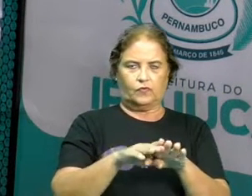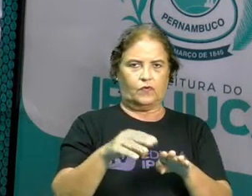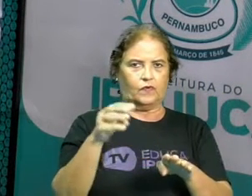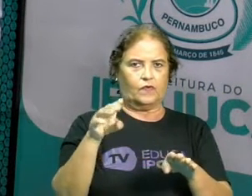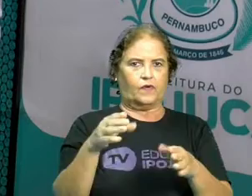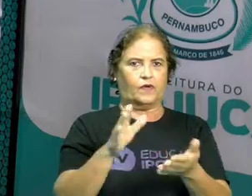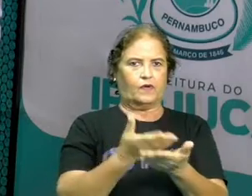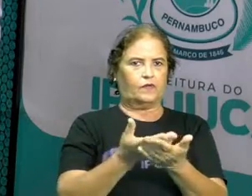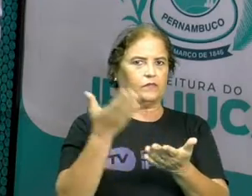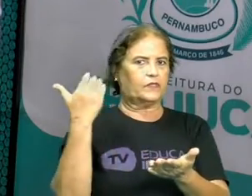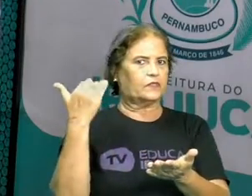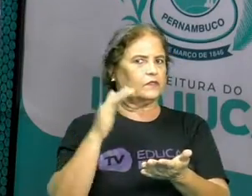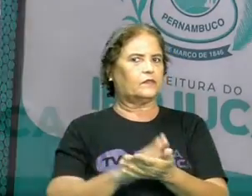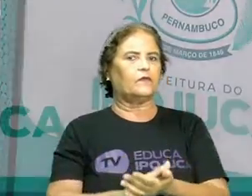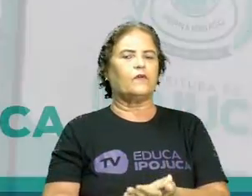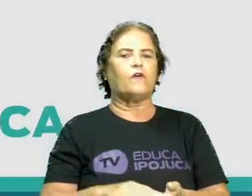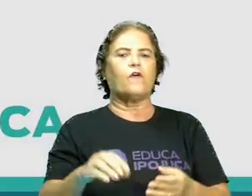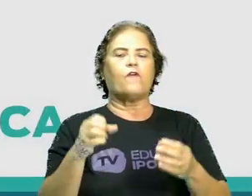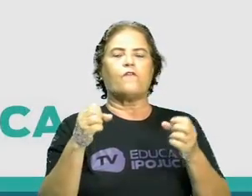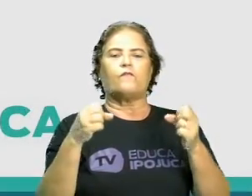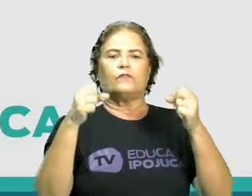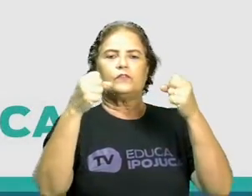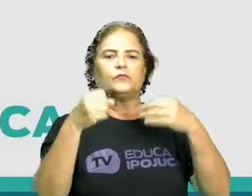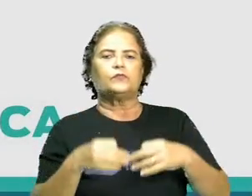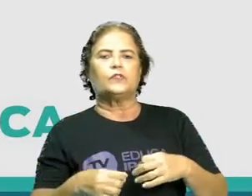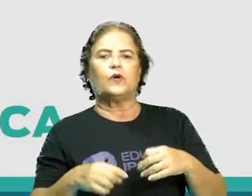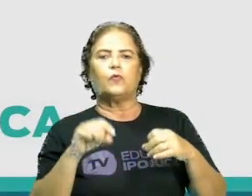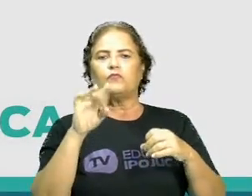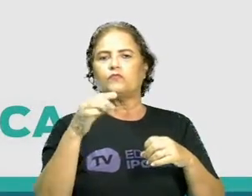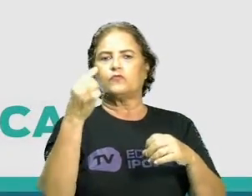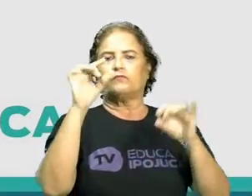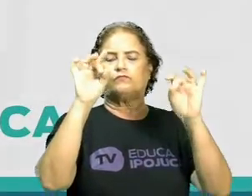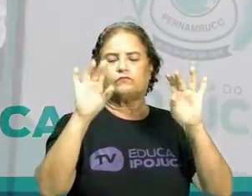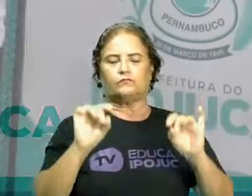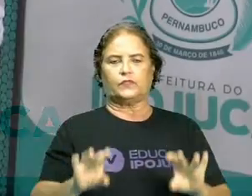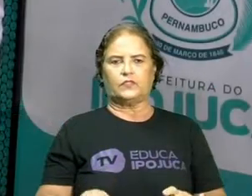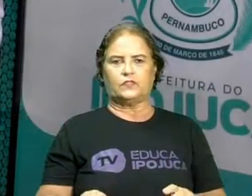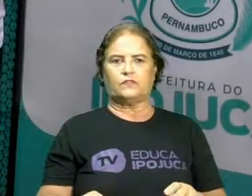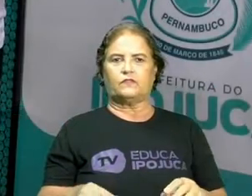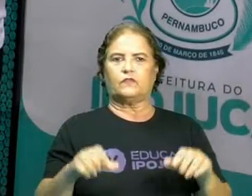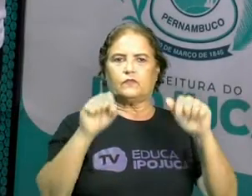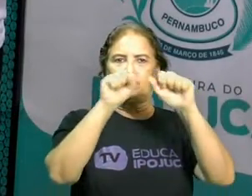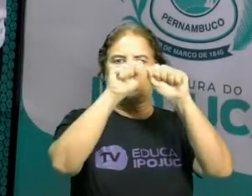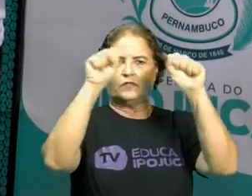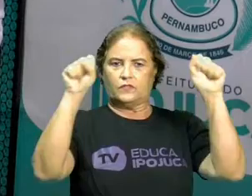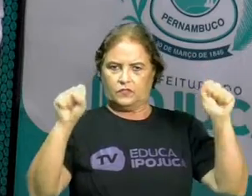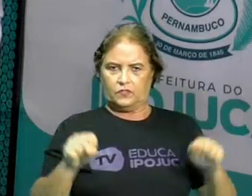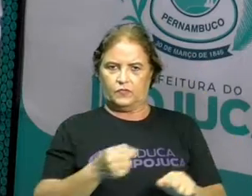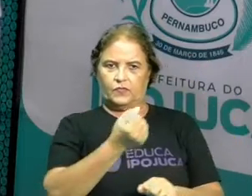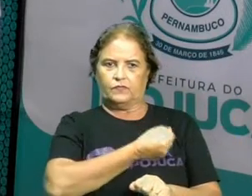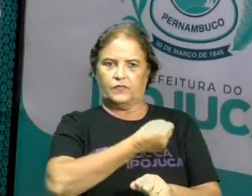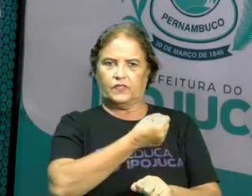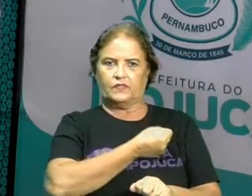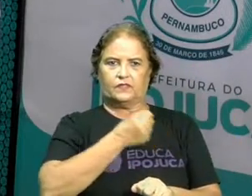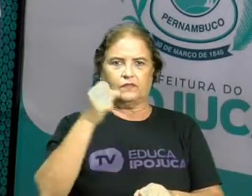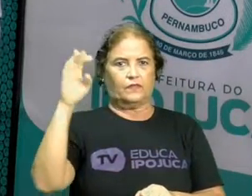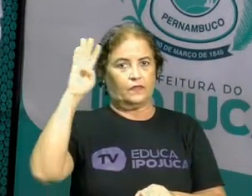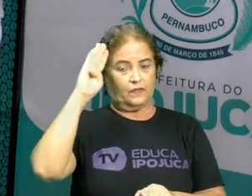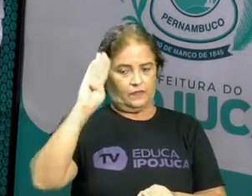falar de um específico, o sistema de numeração decimal. Então, vamos lá, segue comigo.